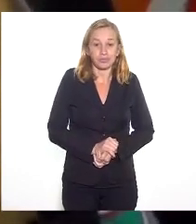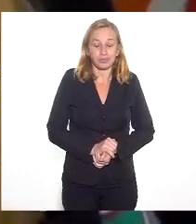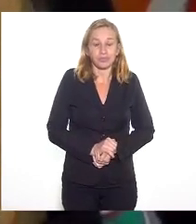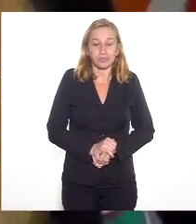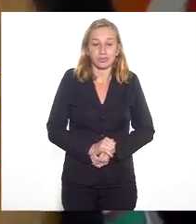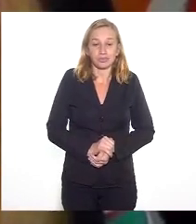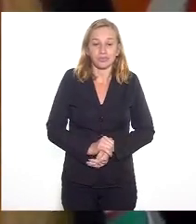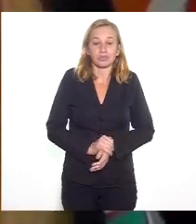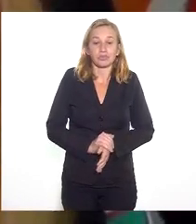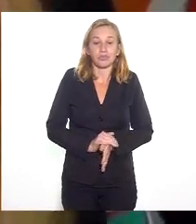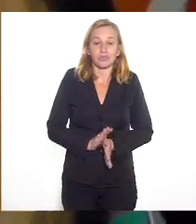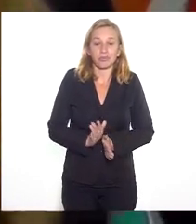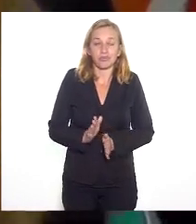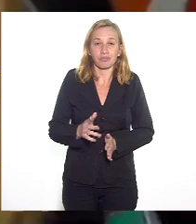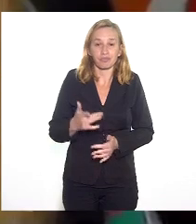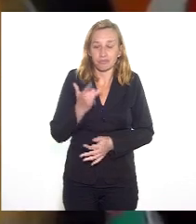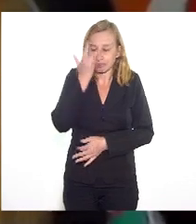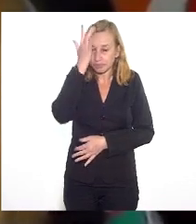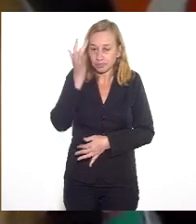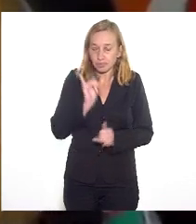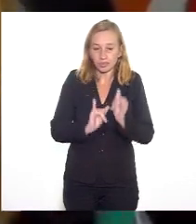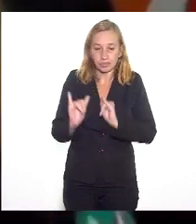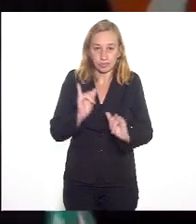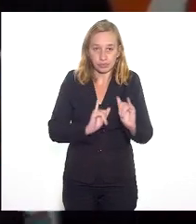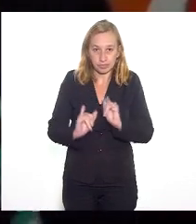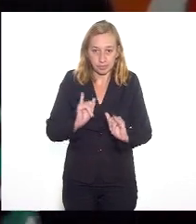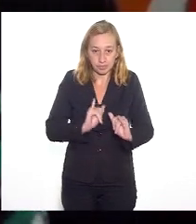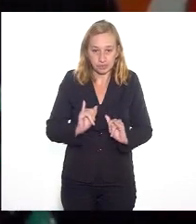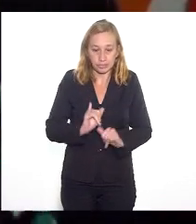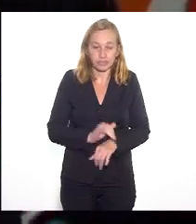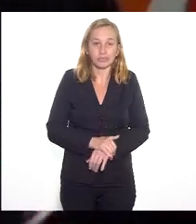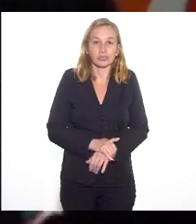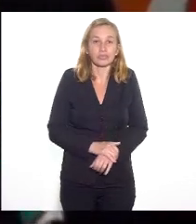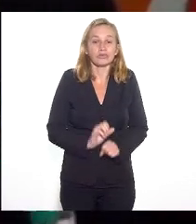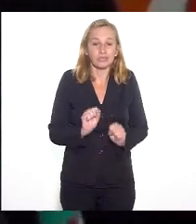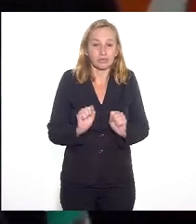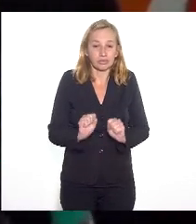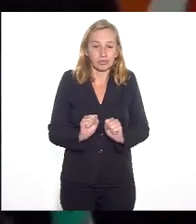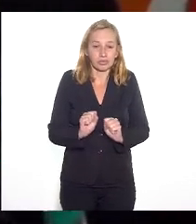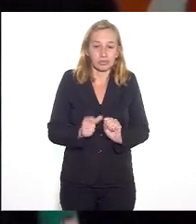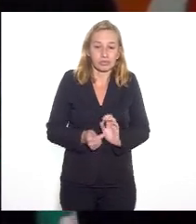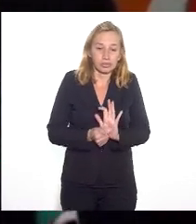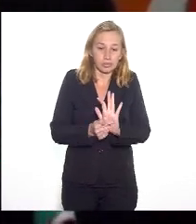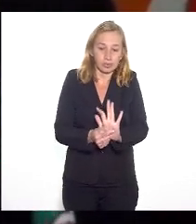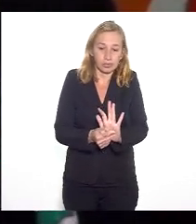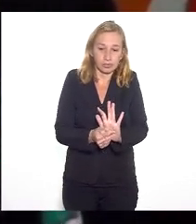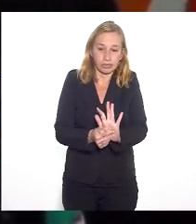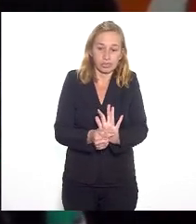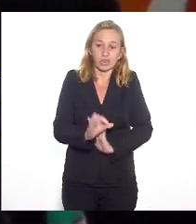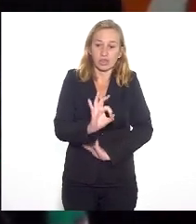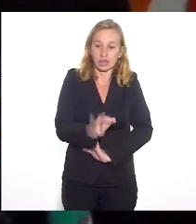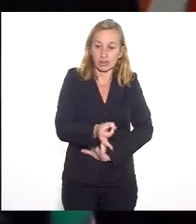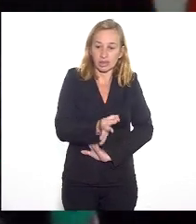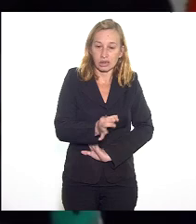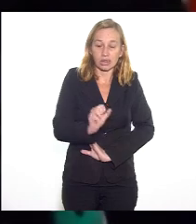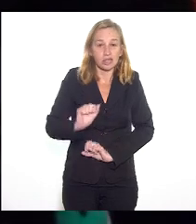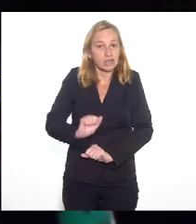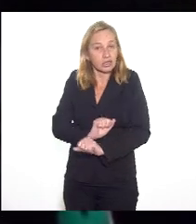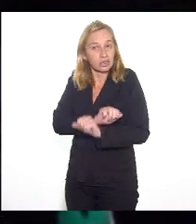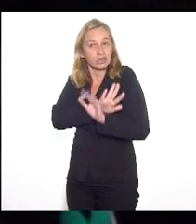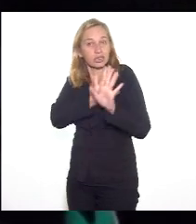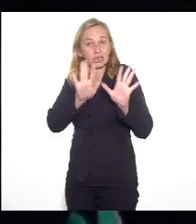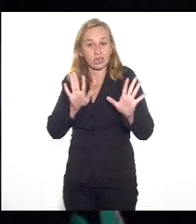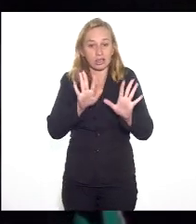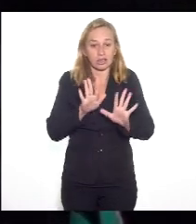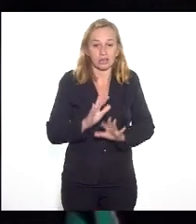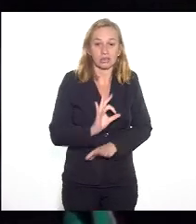às informações, e não só o acesso, mas também que elas possam ser expostas de forma mais clara